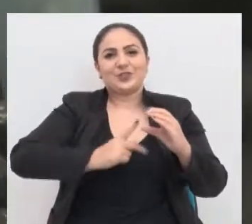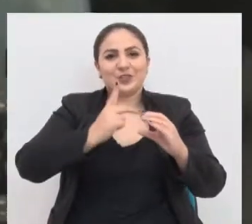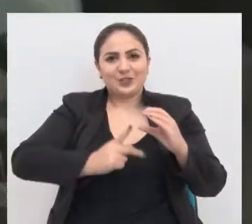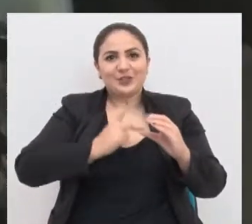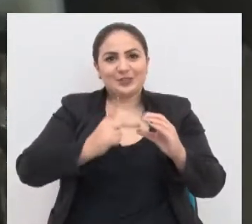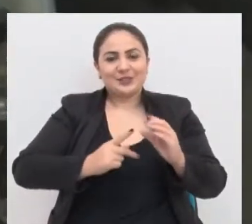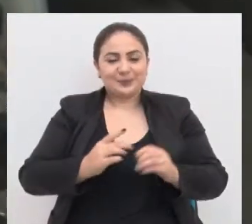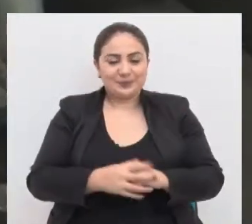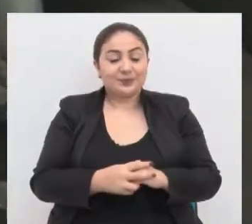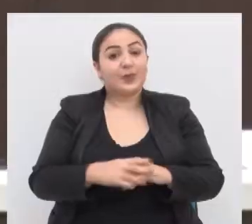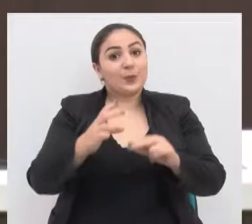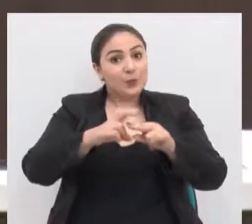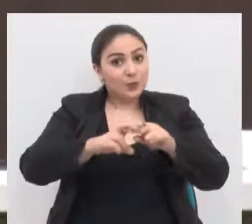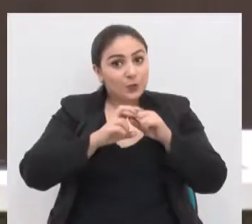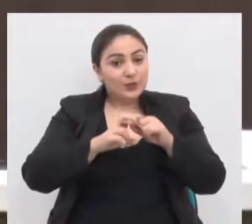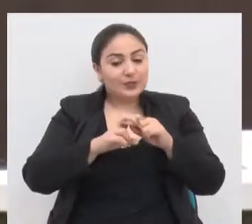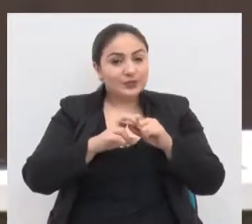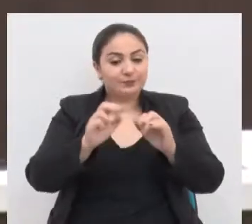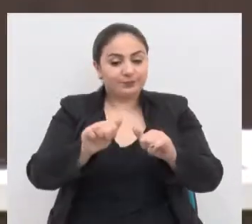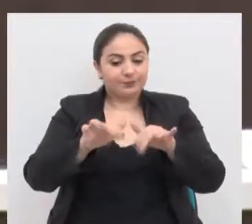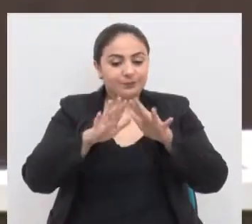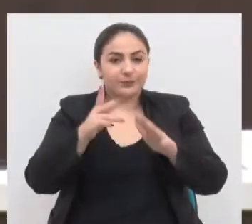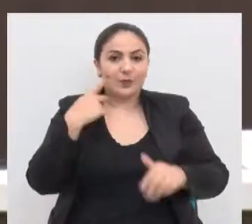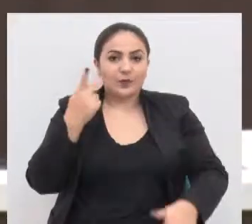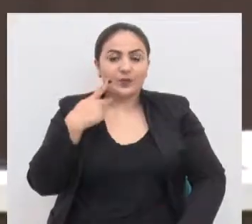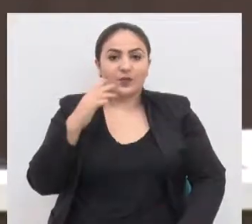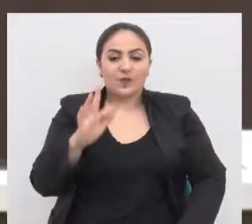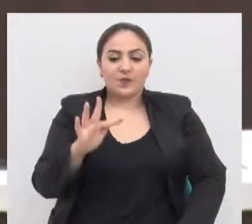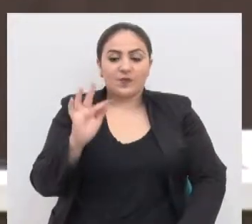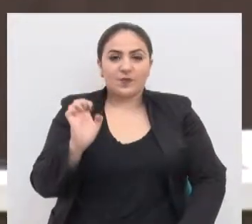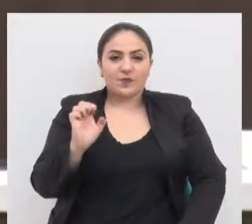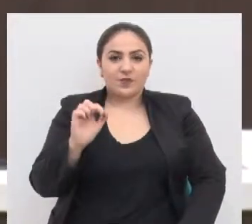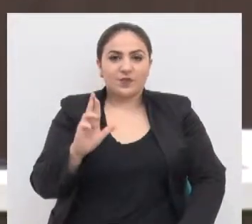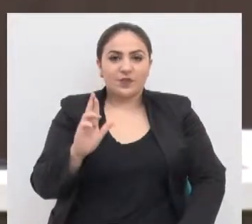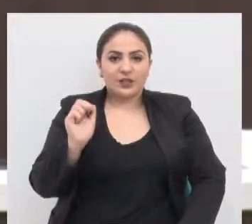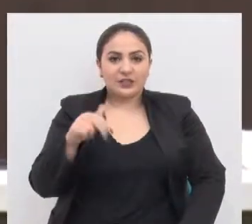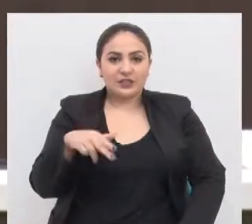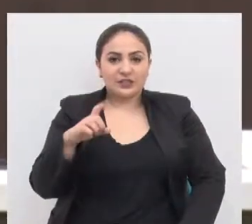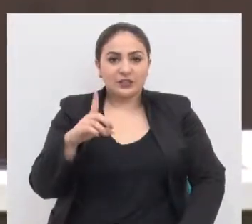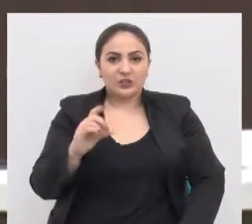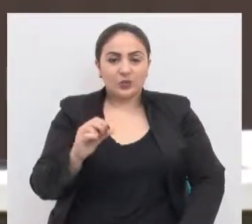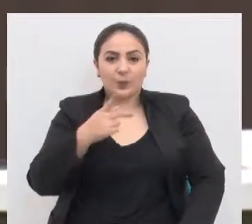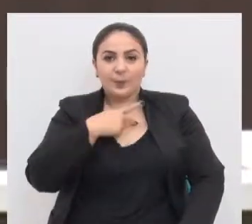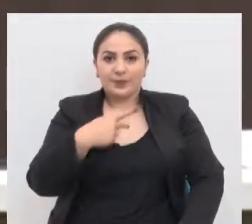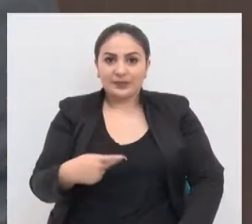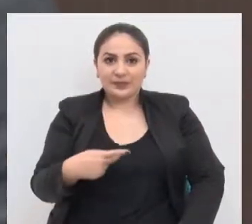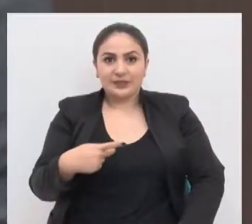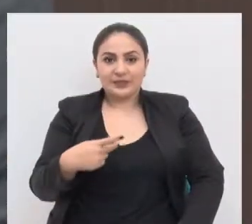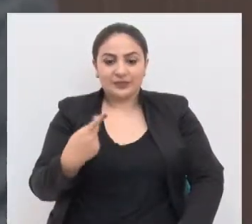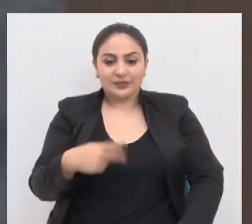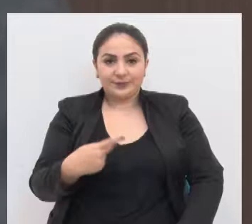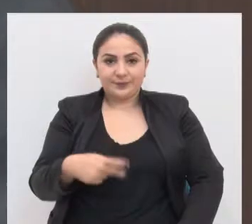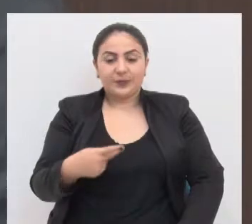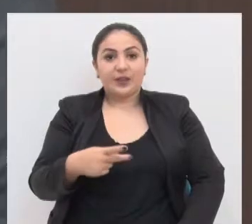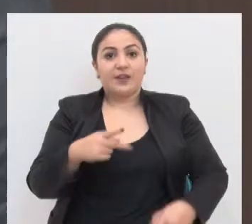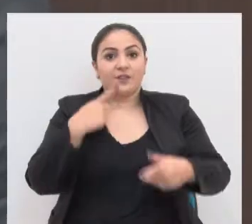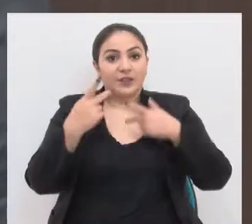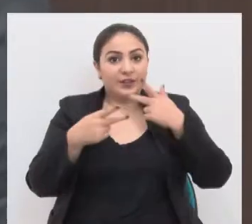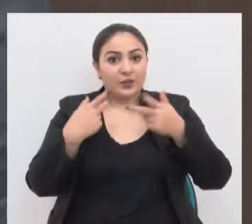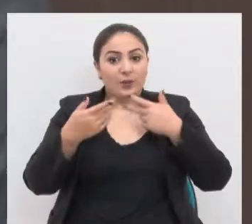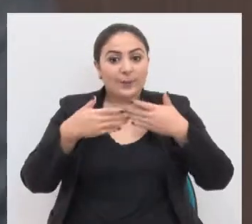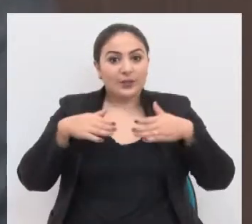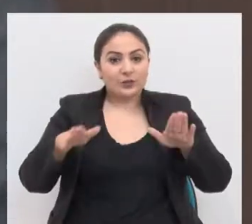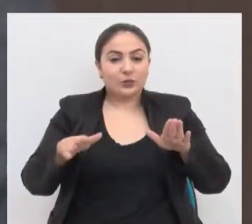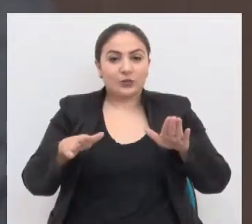Legislativo Municipal. Por isso, na tribuna, o vereador Fernando Rigon, presidente da casa, fez o pronunciamento